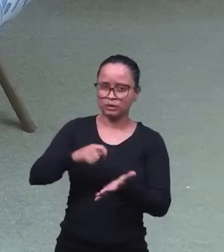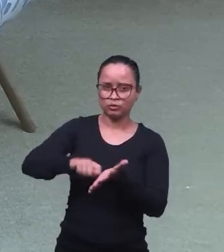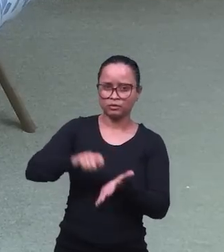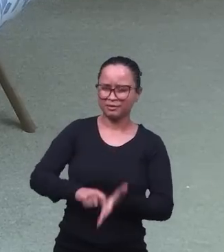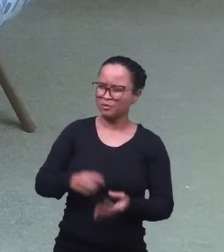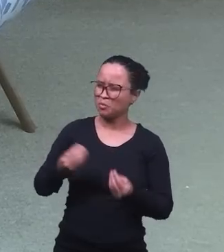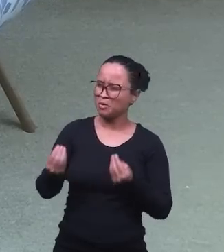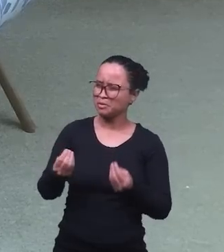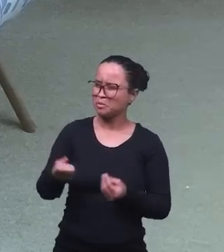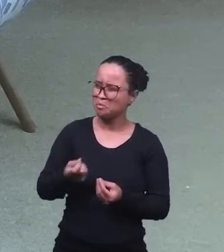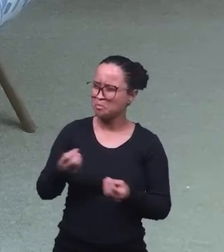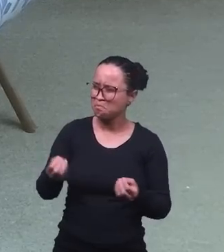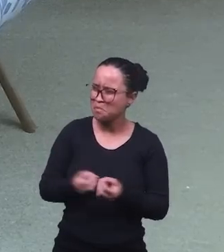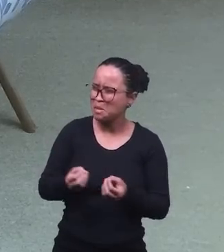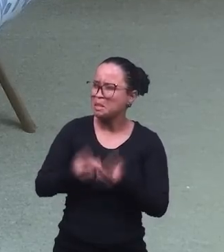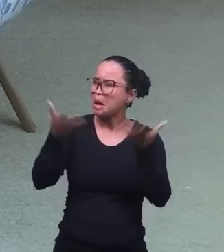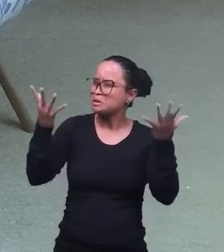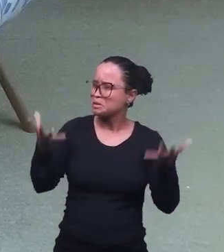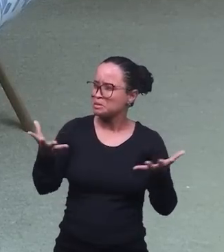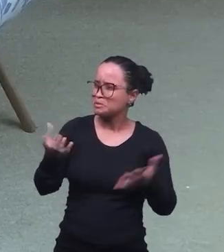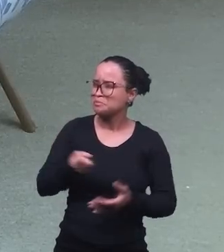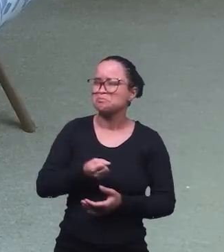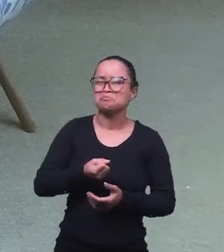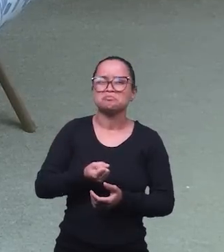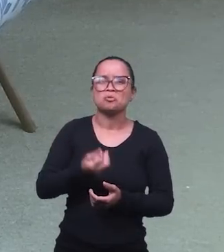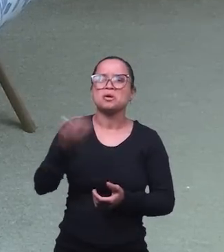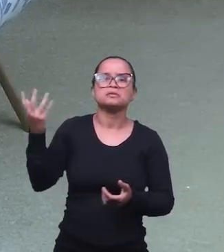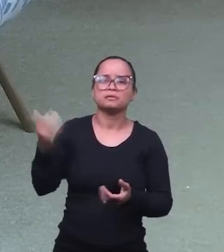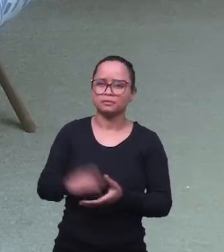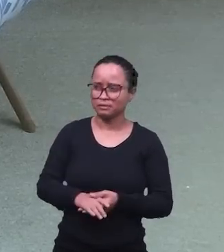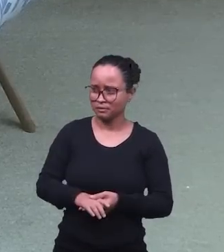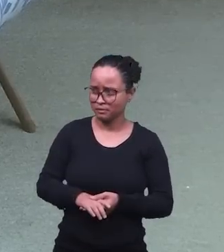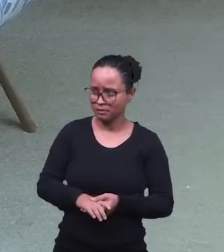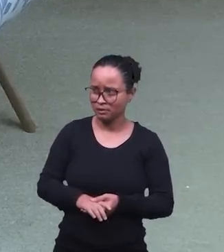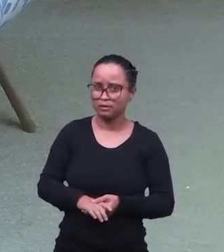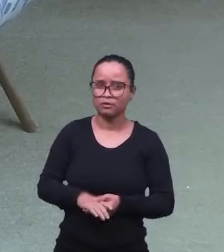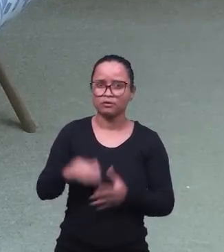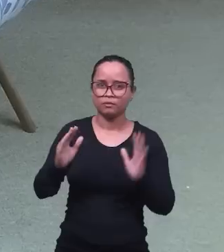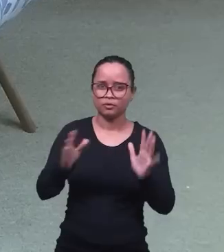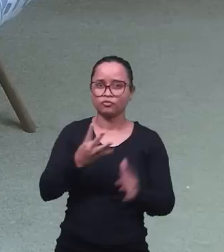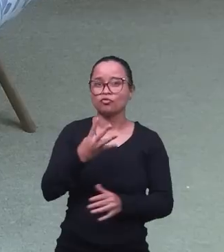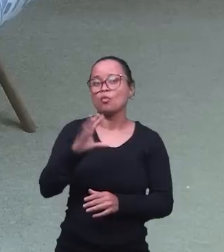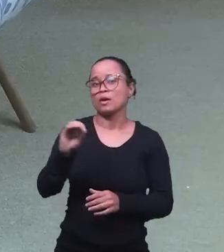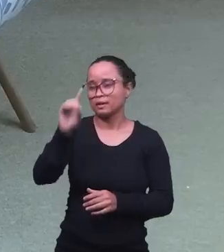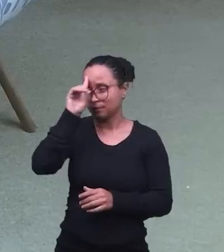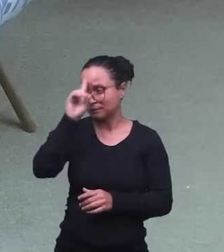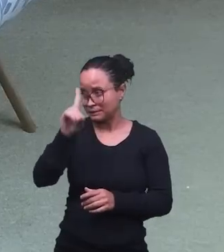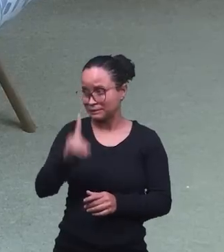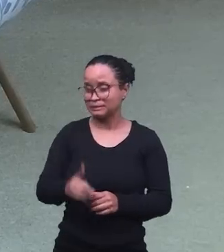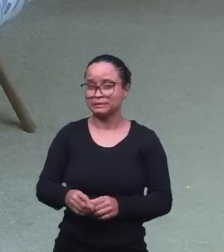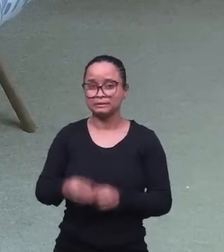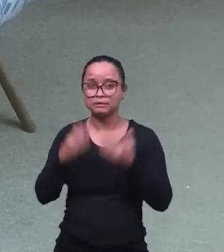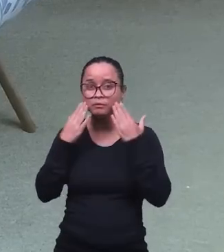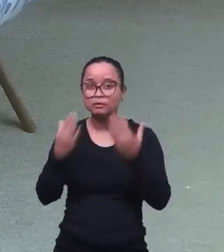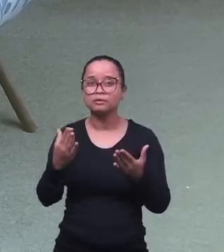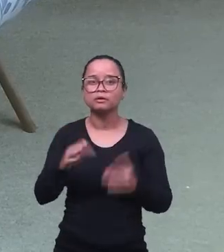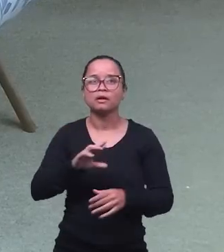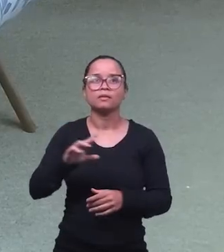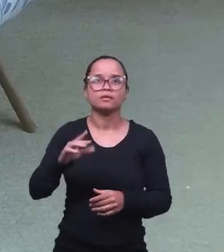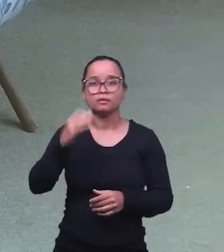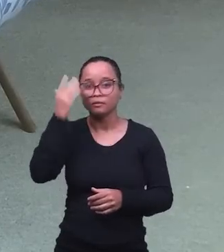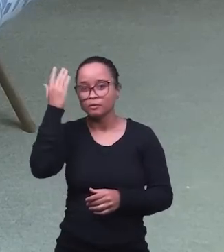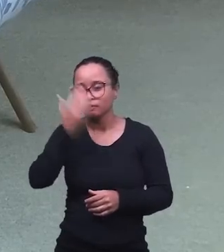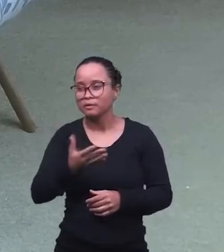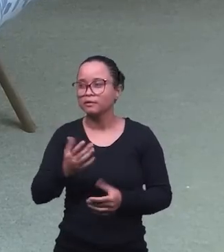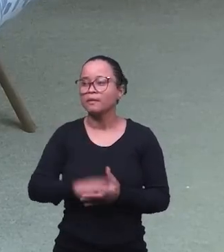como relatar tantos milagres, tantas operações que o Senhor Jesus fez durante a sua aparição durante 40 dias. E isso prova que